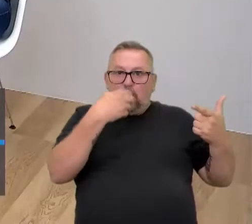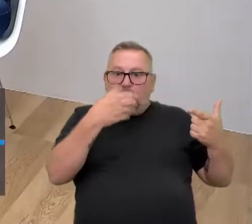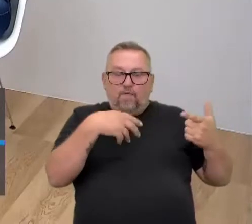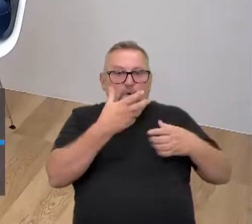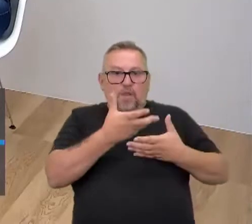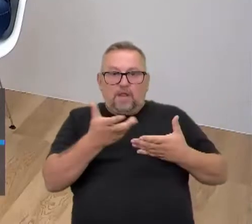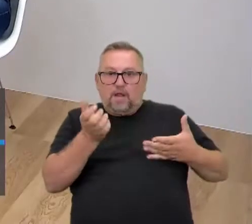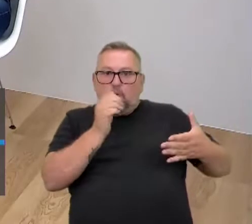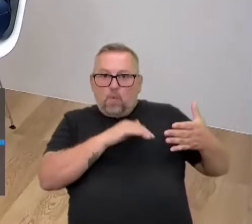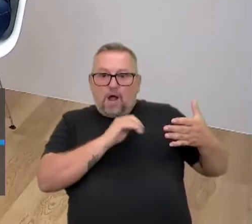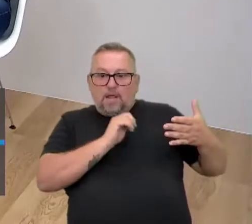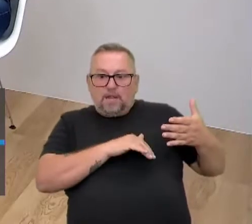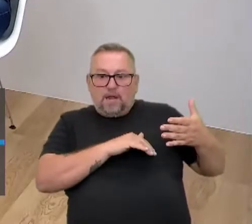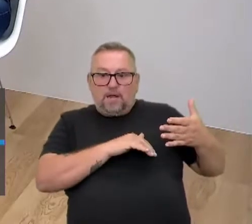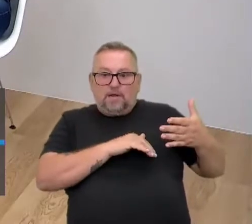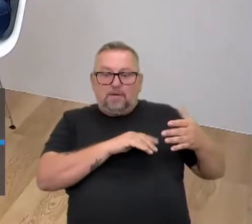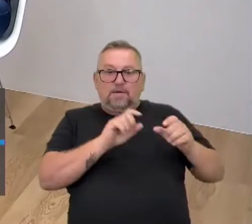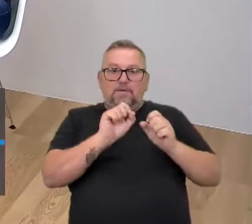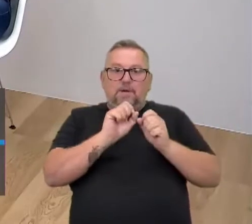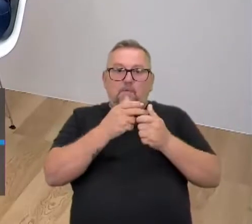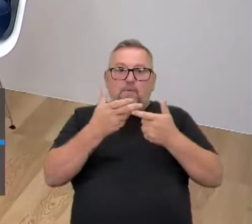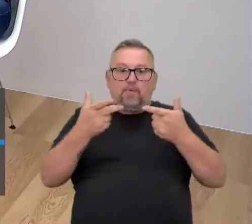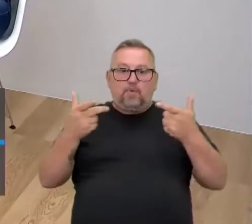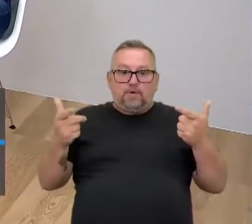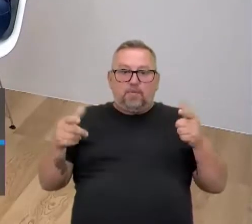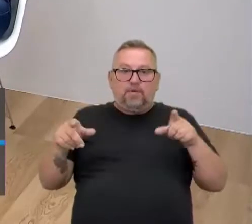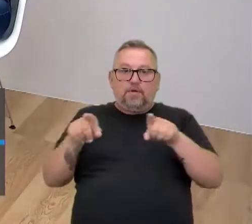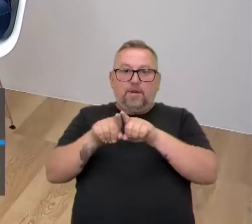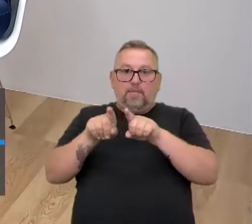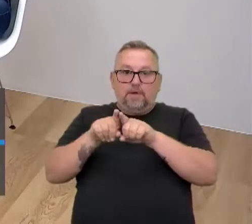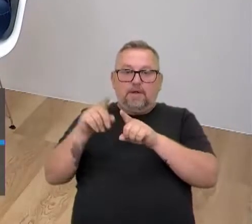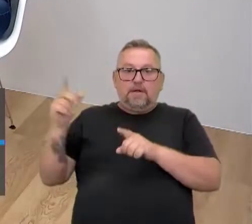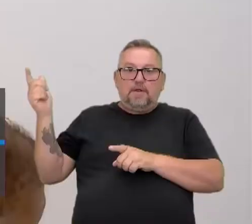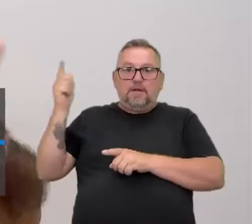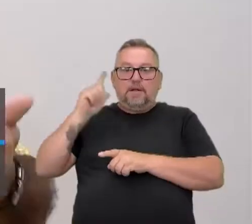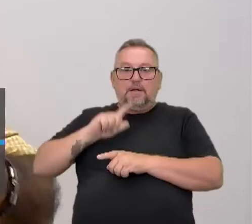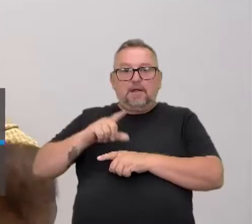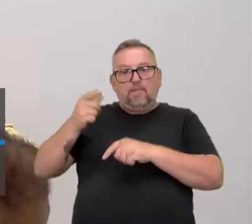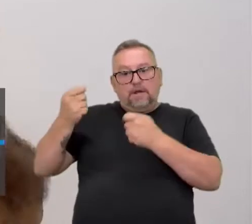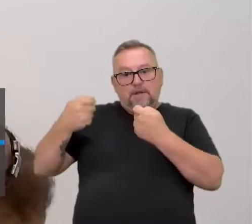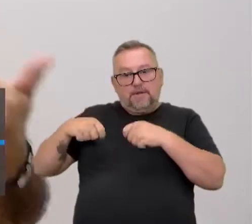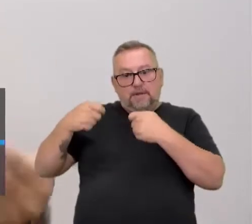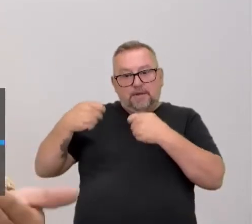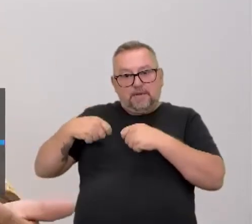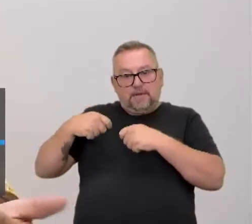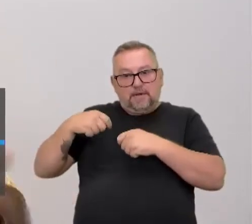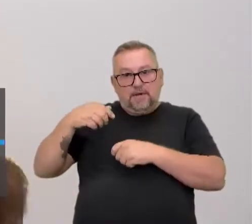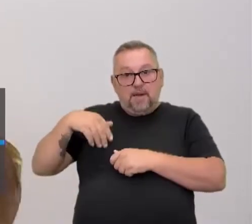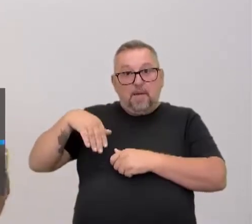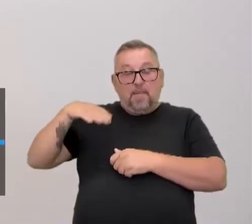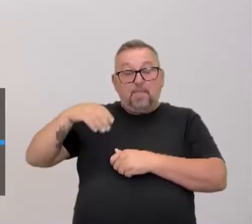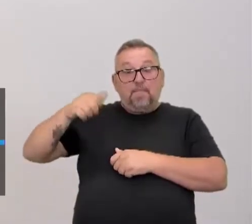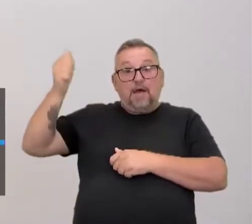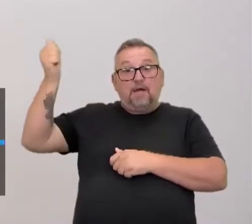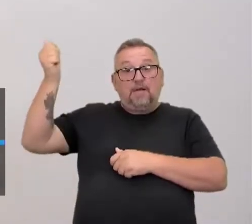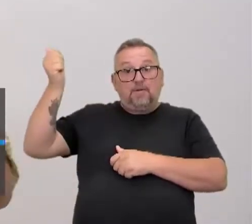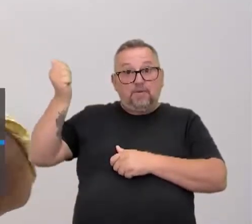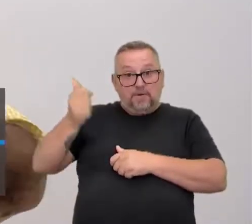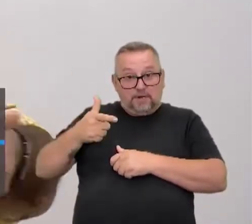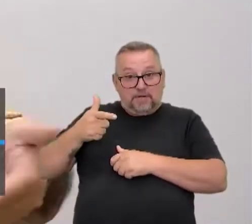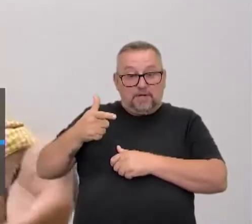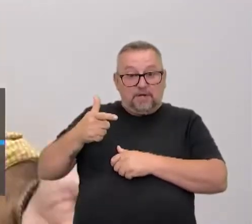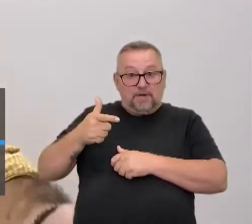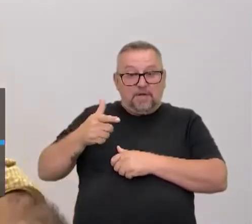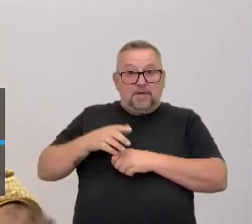aí o que acontece? A produção de utensílios, ela ganha uma necessidade de muito maior, tanto em